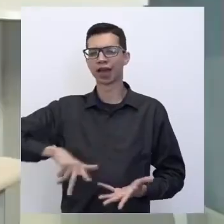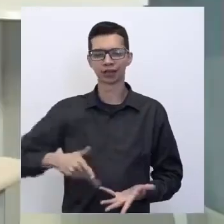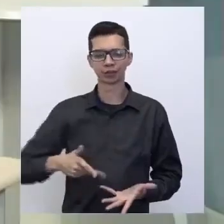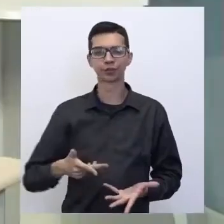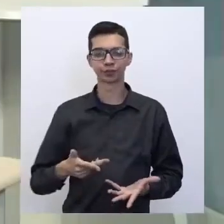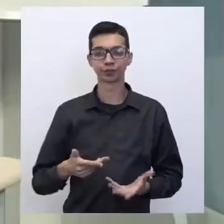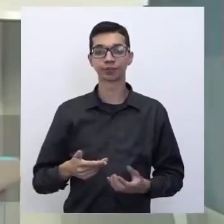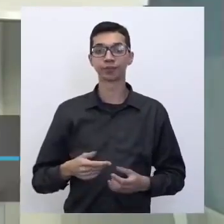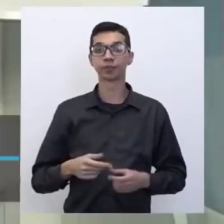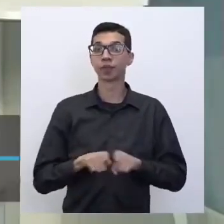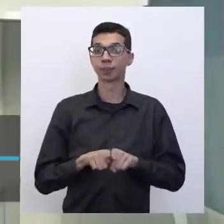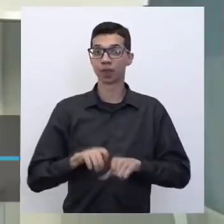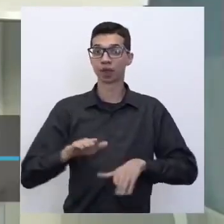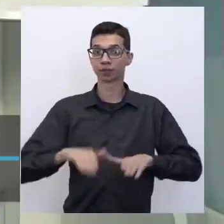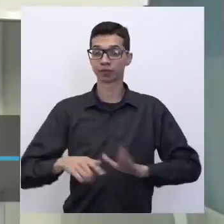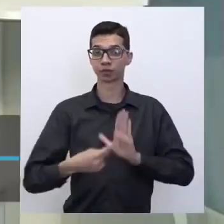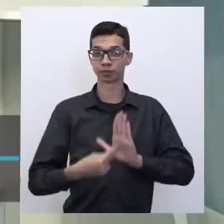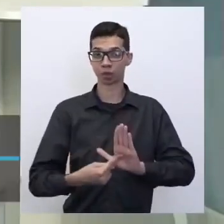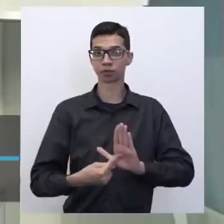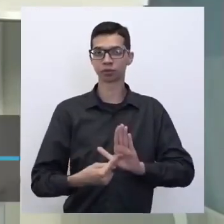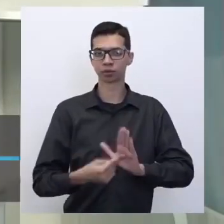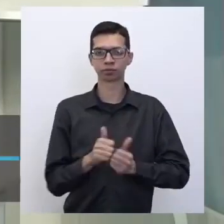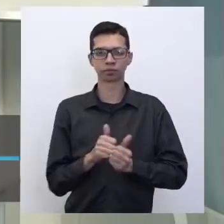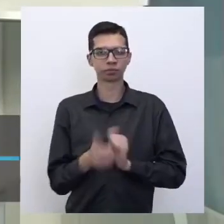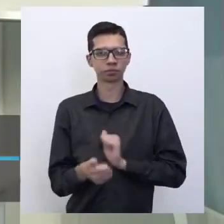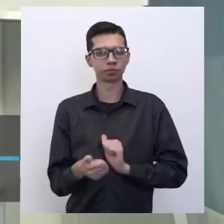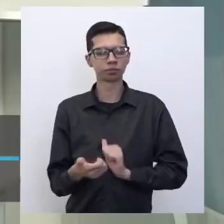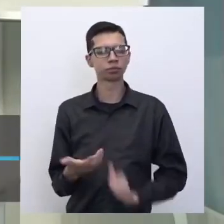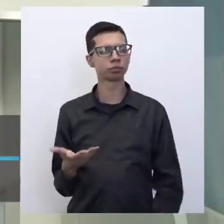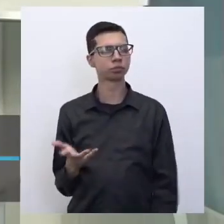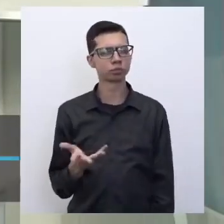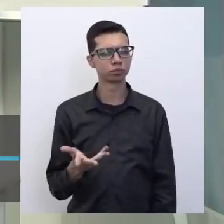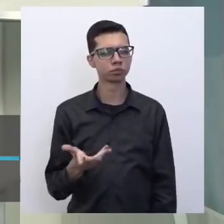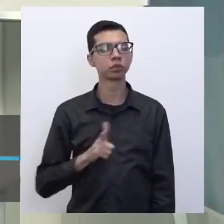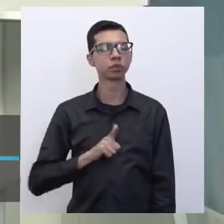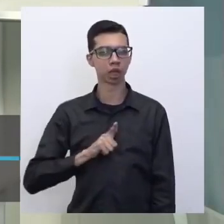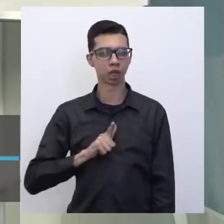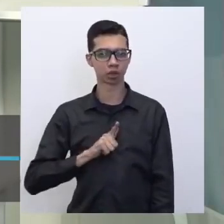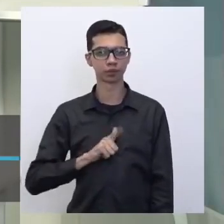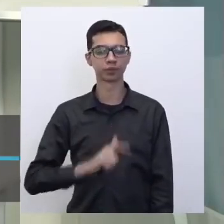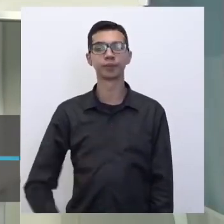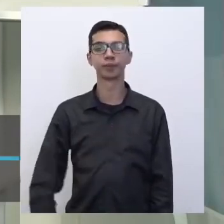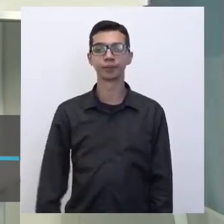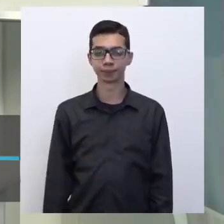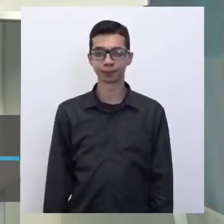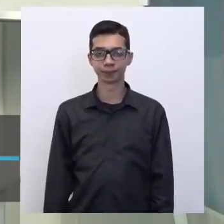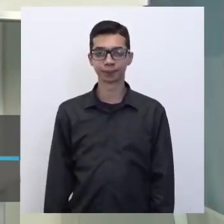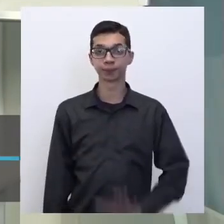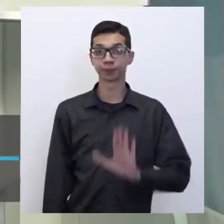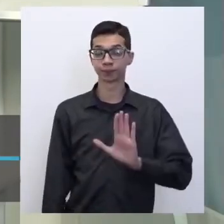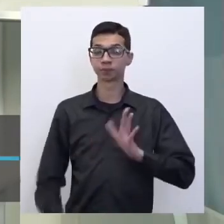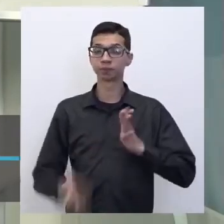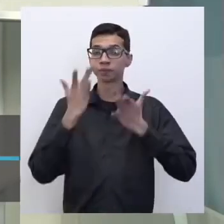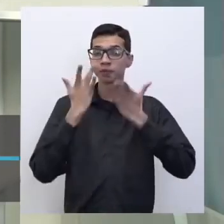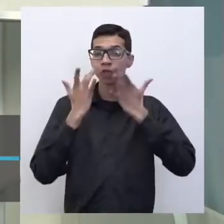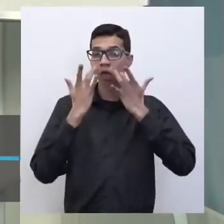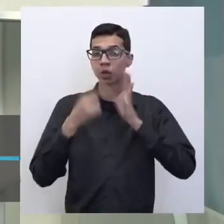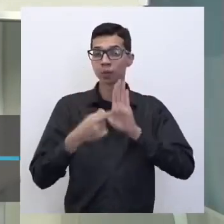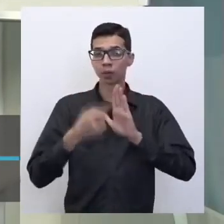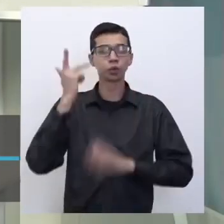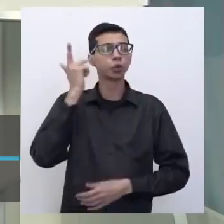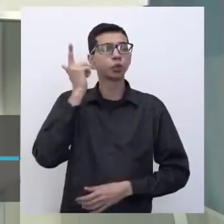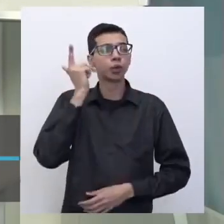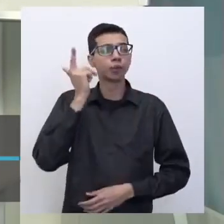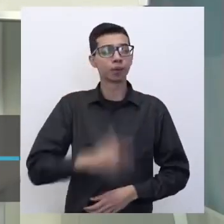muito atléticos. Vamos lá, turma, eu trouxe para vocês uma peça de teatro convencional, do que a gente